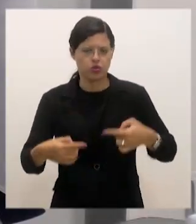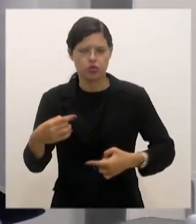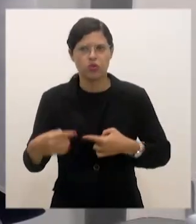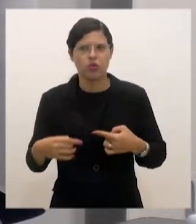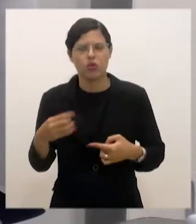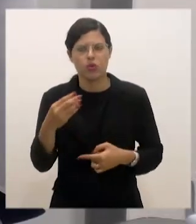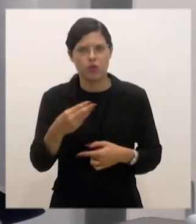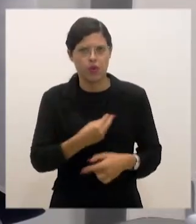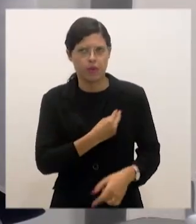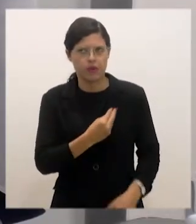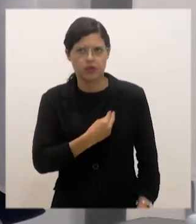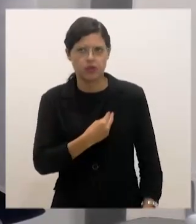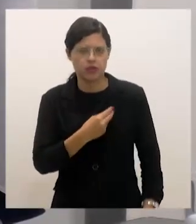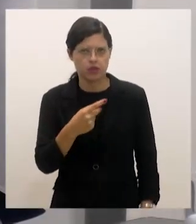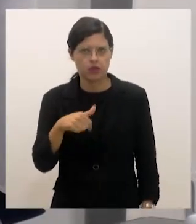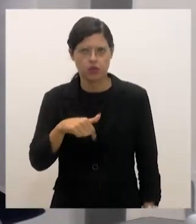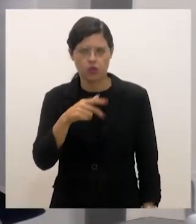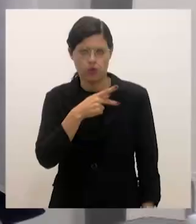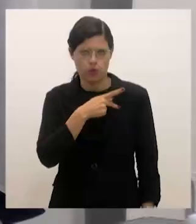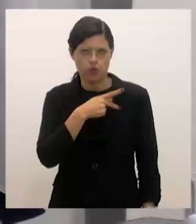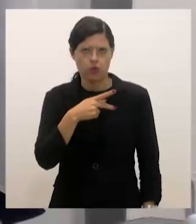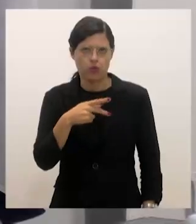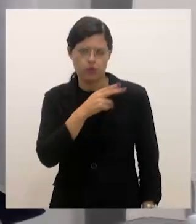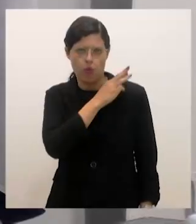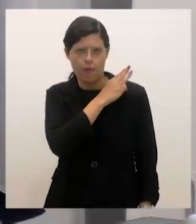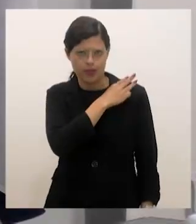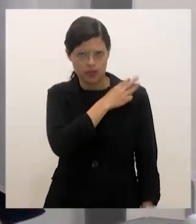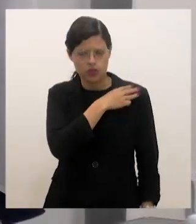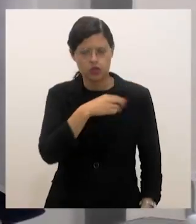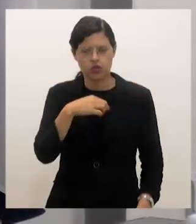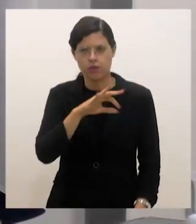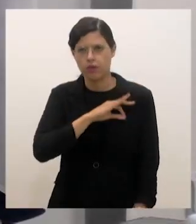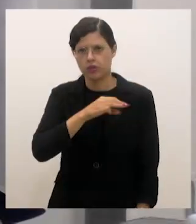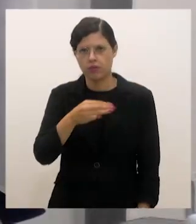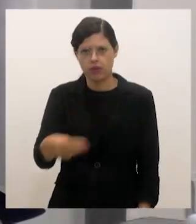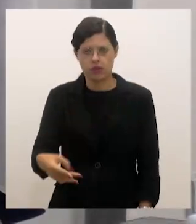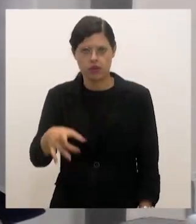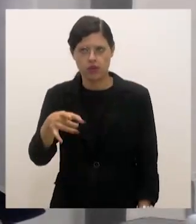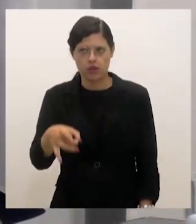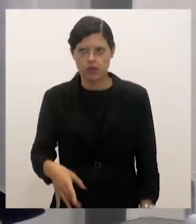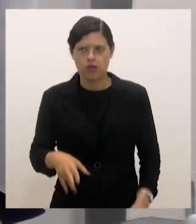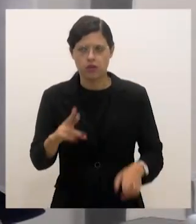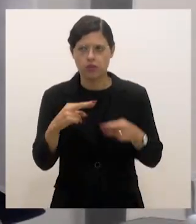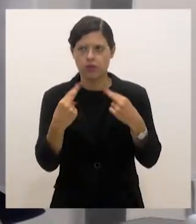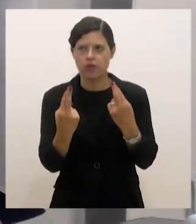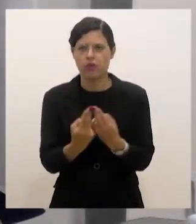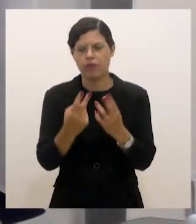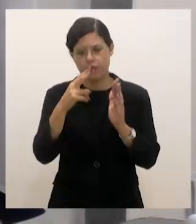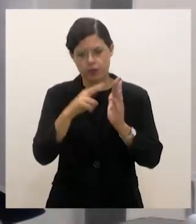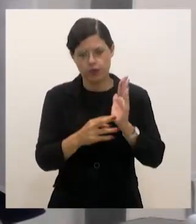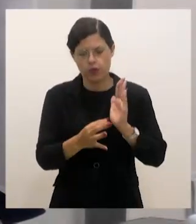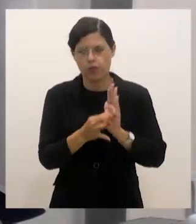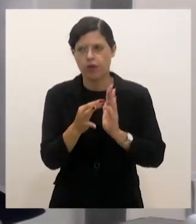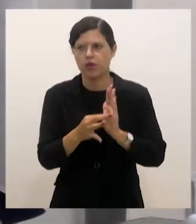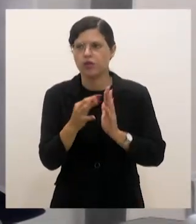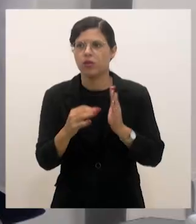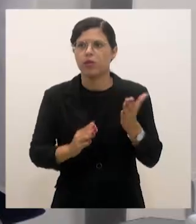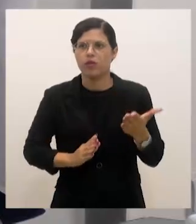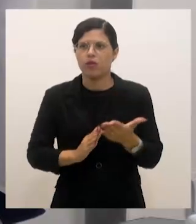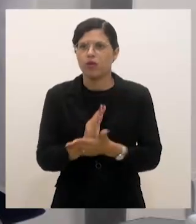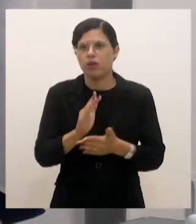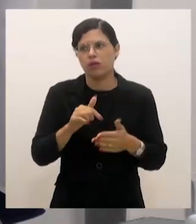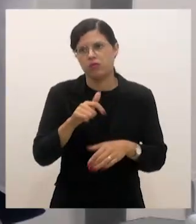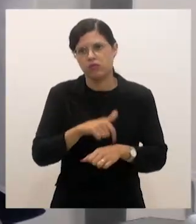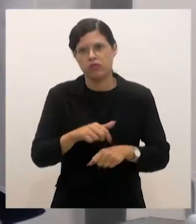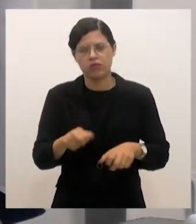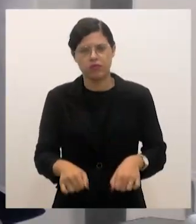secretário da Polícia Militar na última sessão, eu vou ler o parecer e, de pro forma, aprovarmos, e quando for a